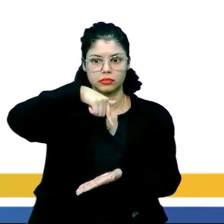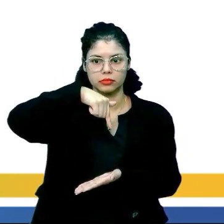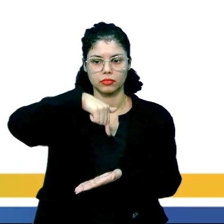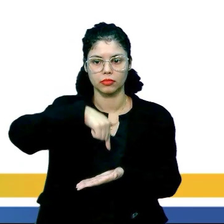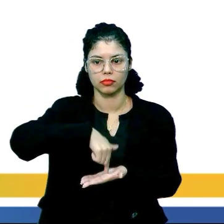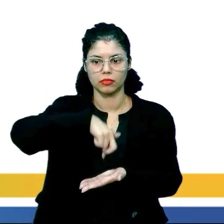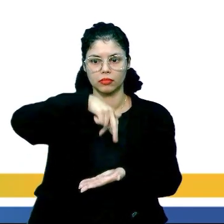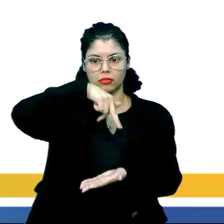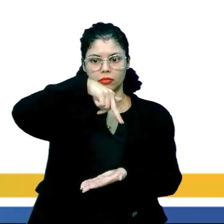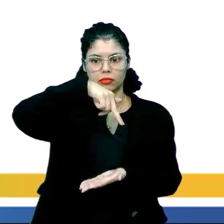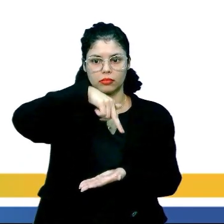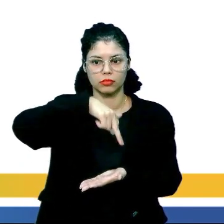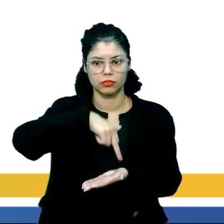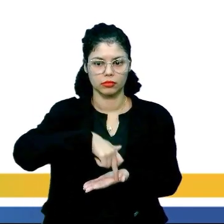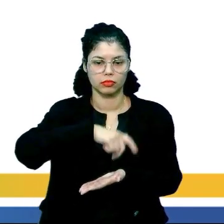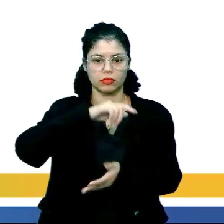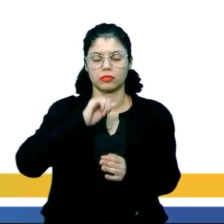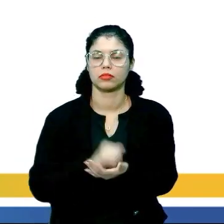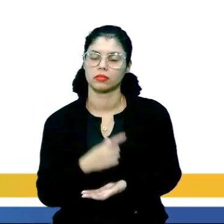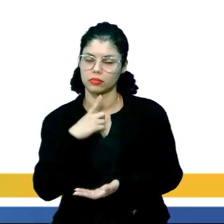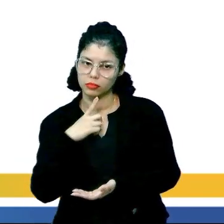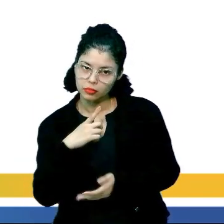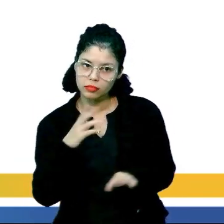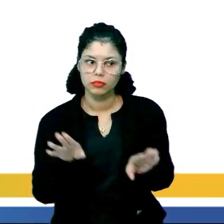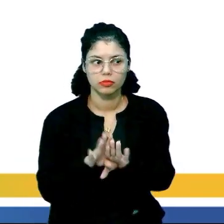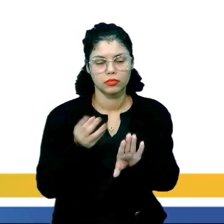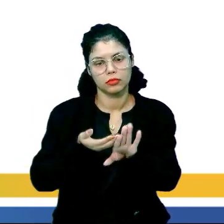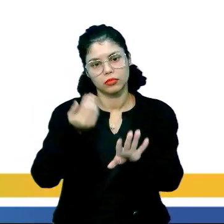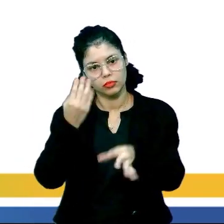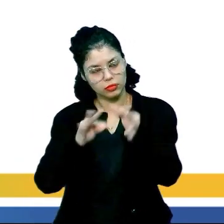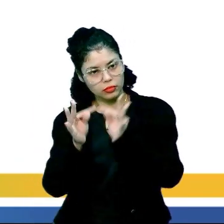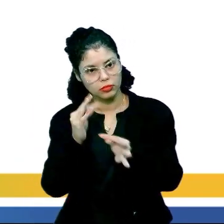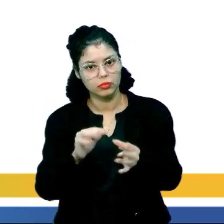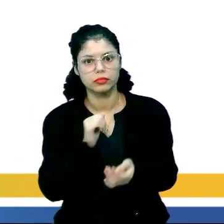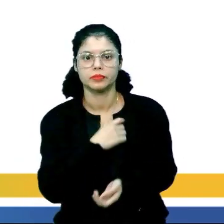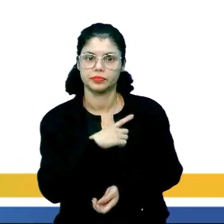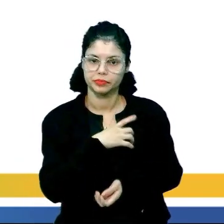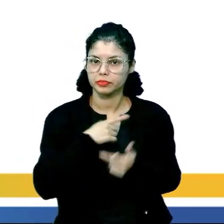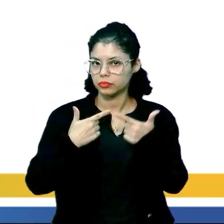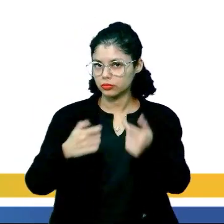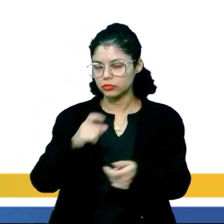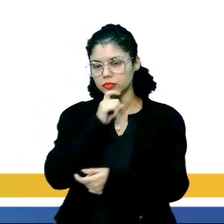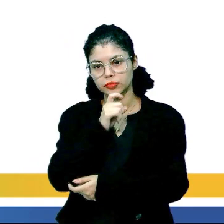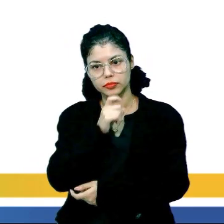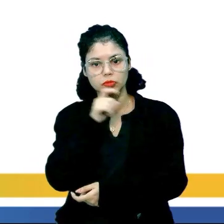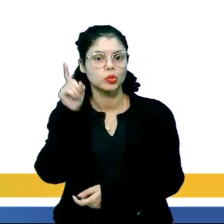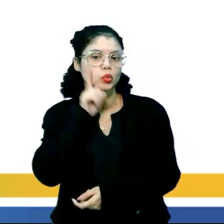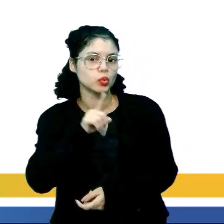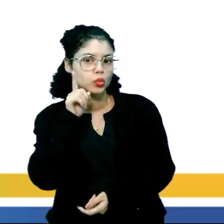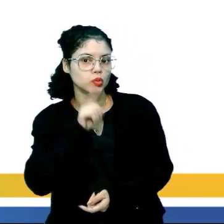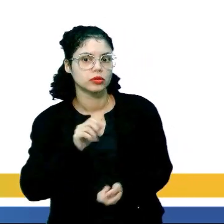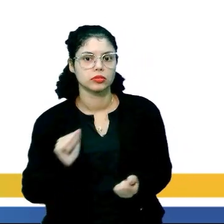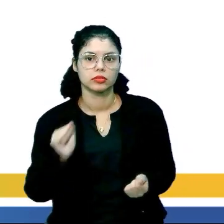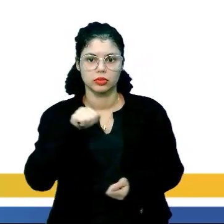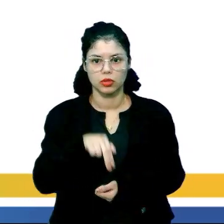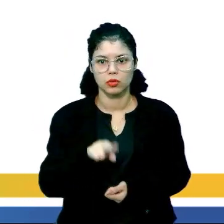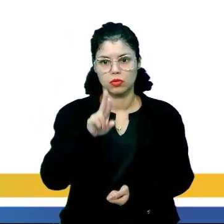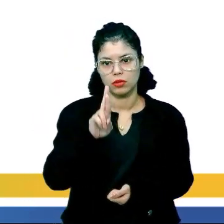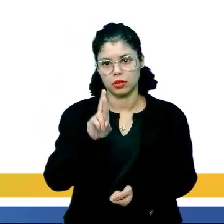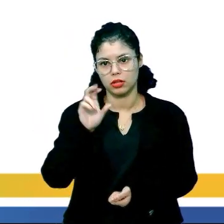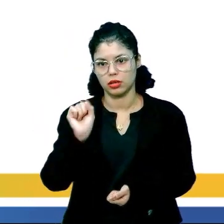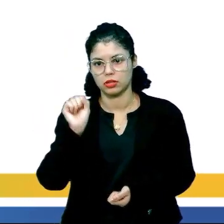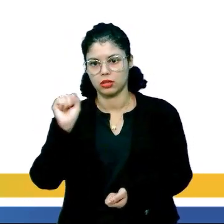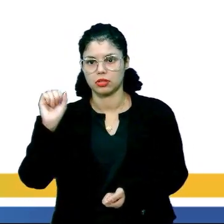tecnologia, havia a corrida espacial aí durante a Guerra Fria, não é? Entre os Estados Unidos e a União Soviética,